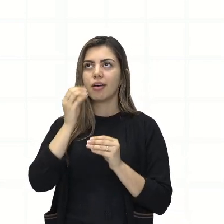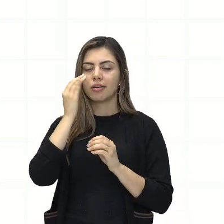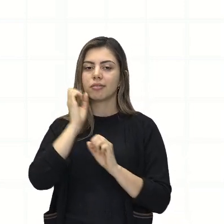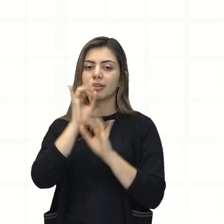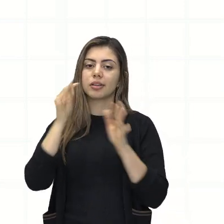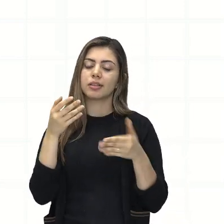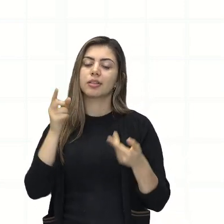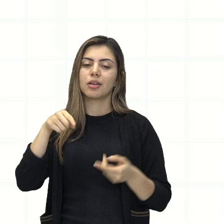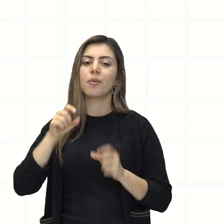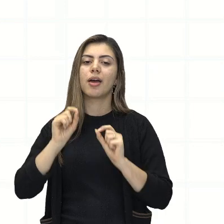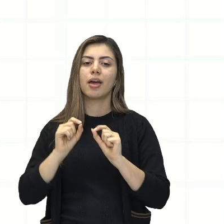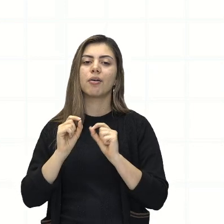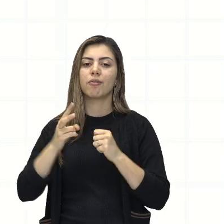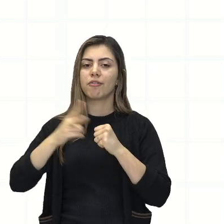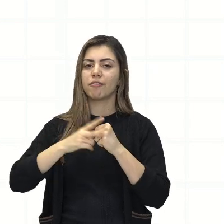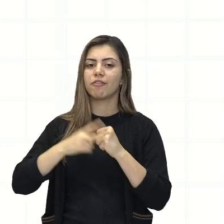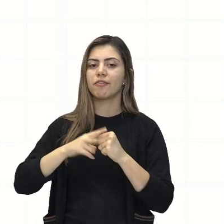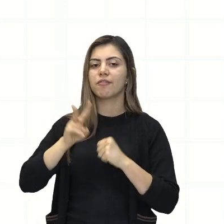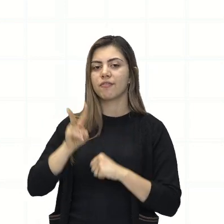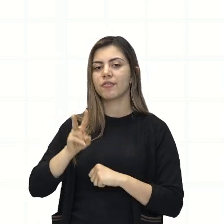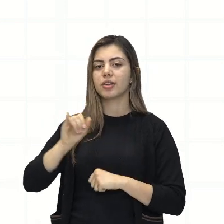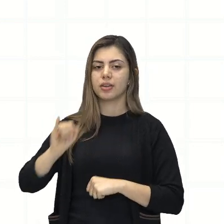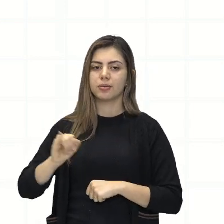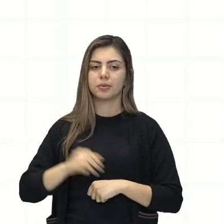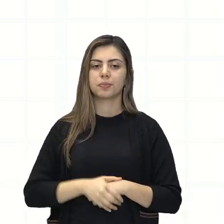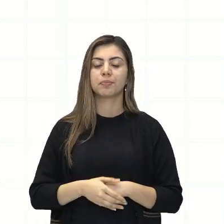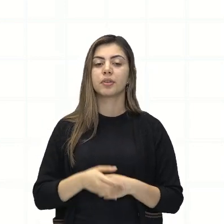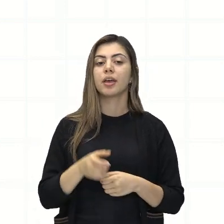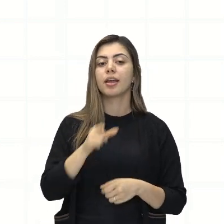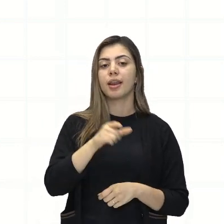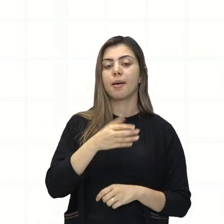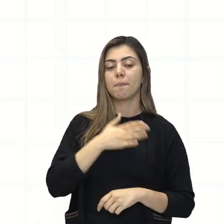como verbo intransitivo. E meu filho, sujeito.